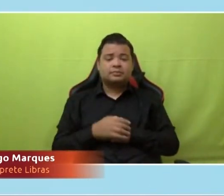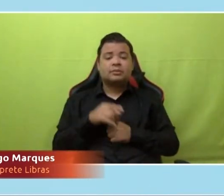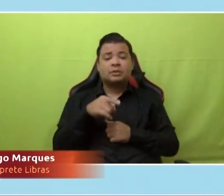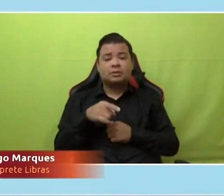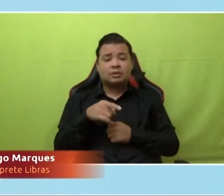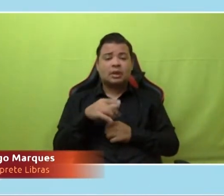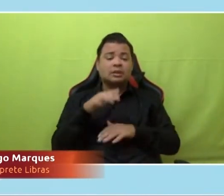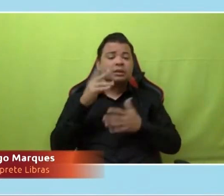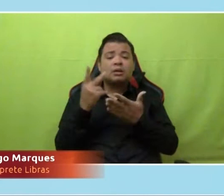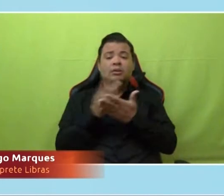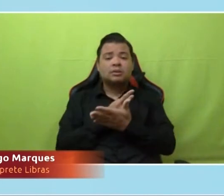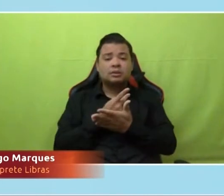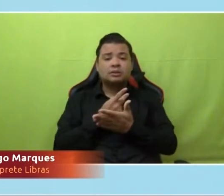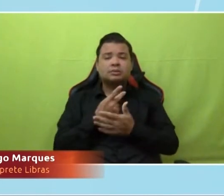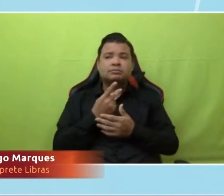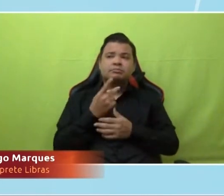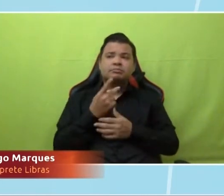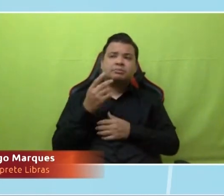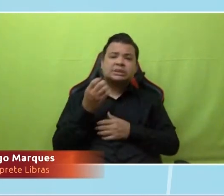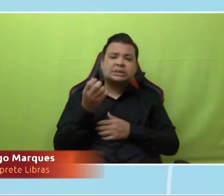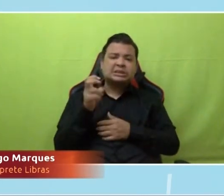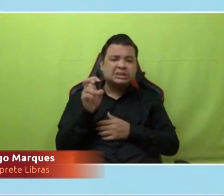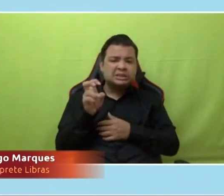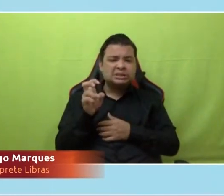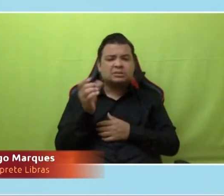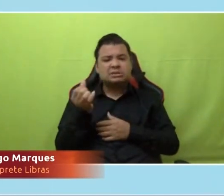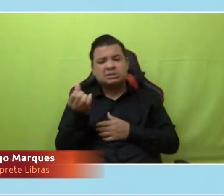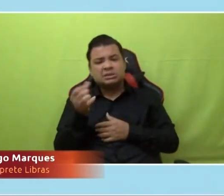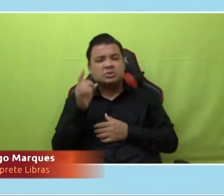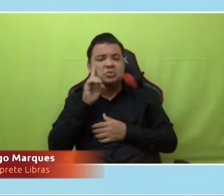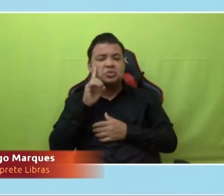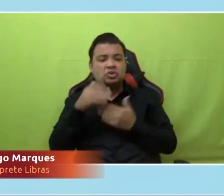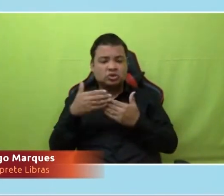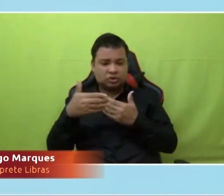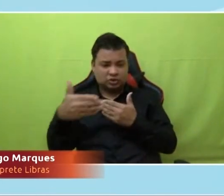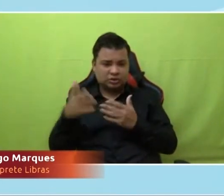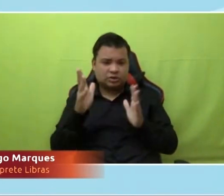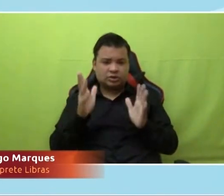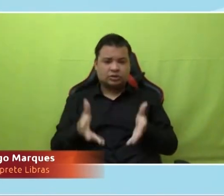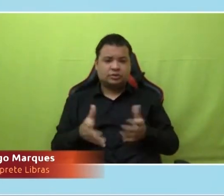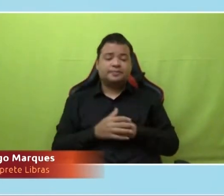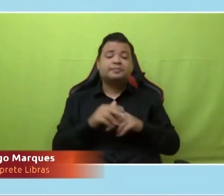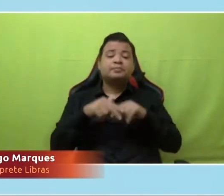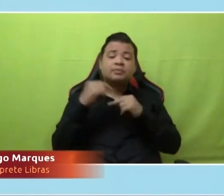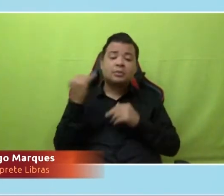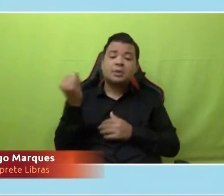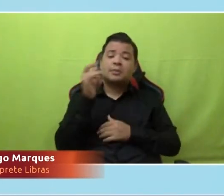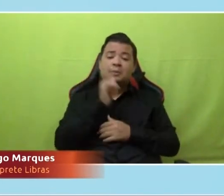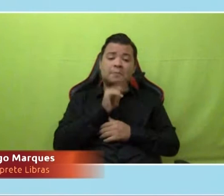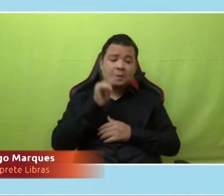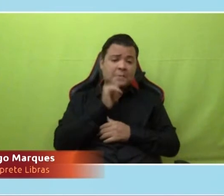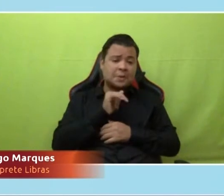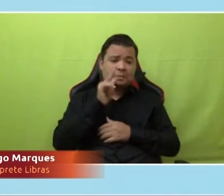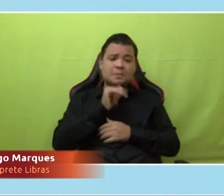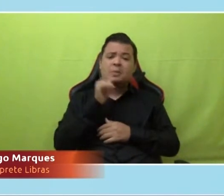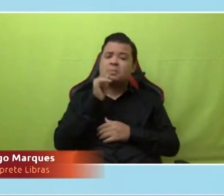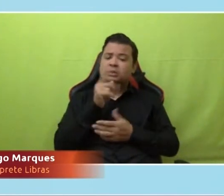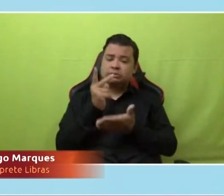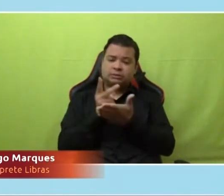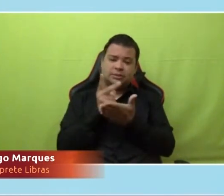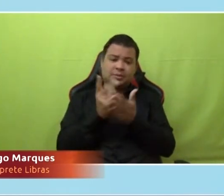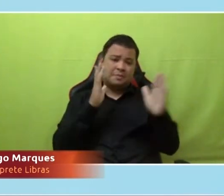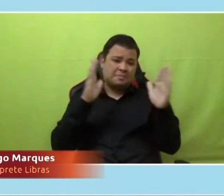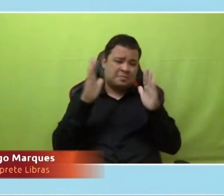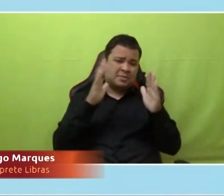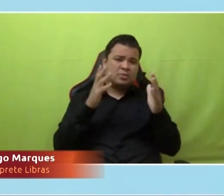sintomas. Por isso é que é tão importante hidratar para chegar bem hidratado e continuar se hidratando nesse período mais crítico.